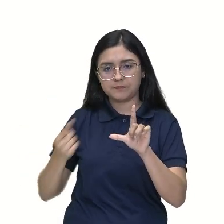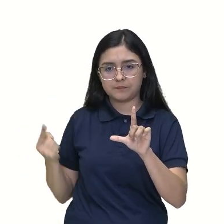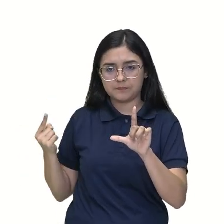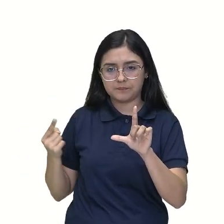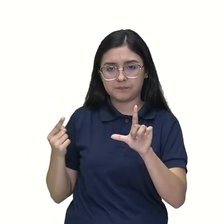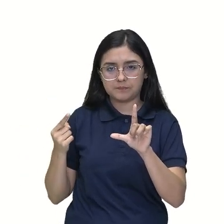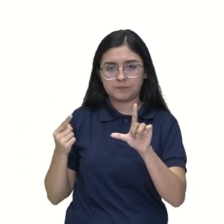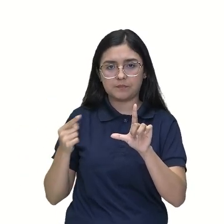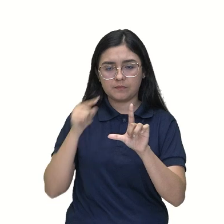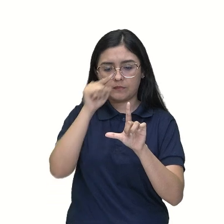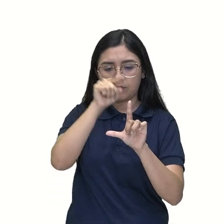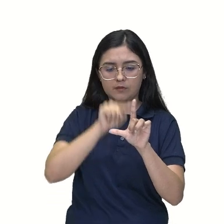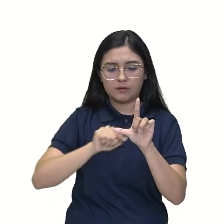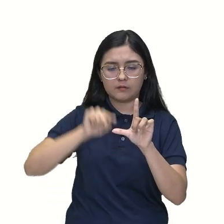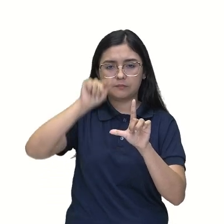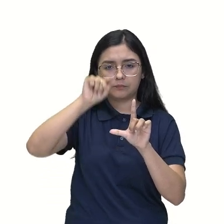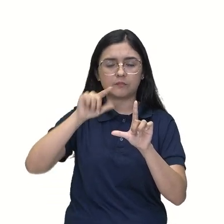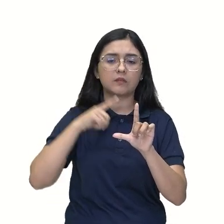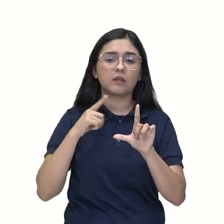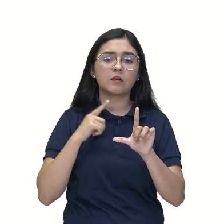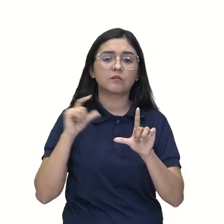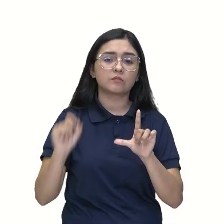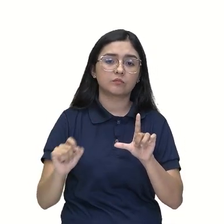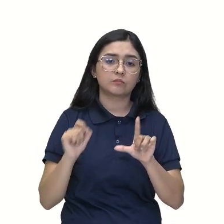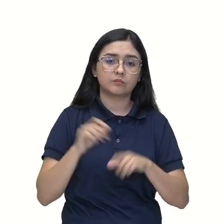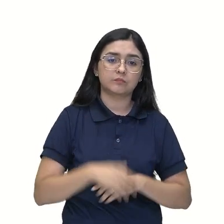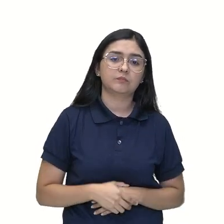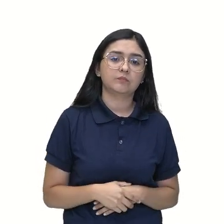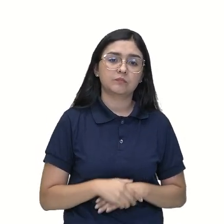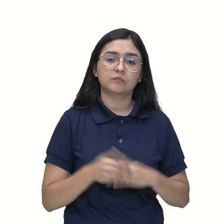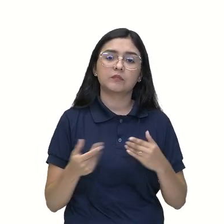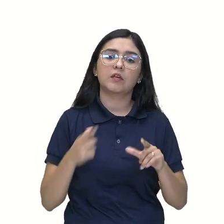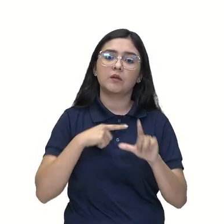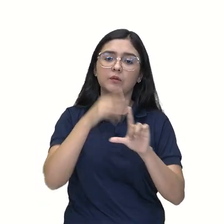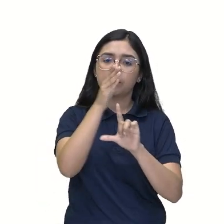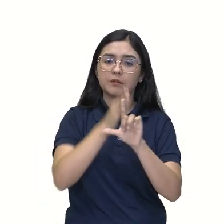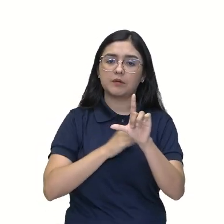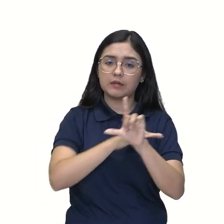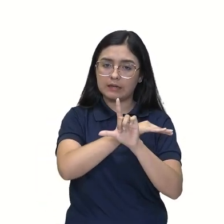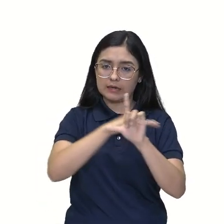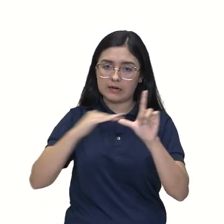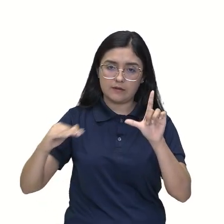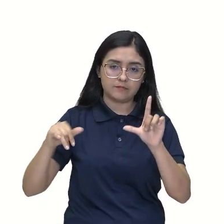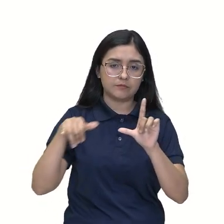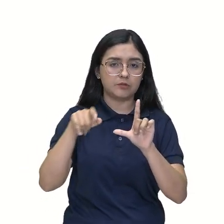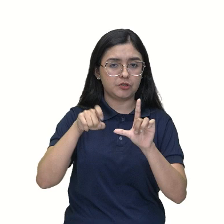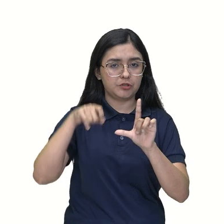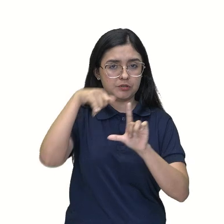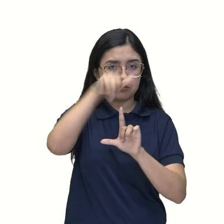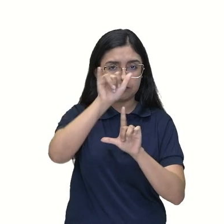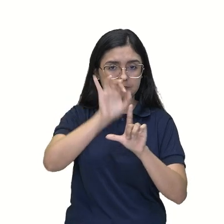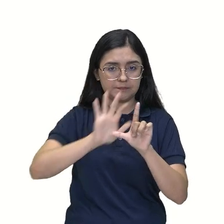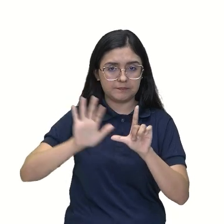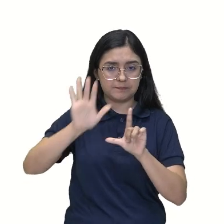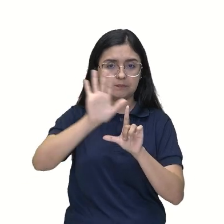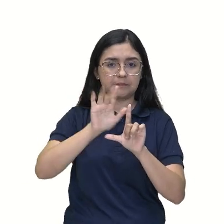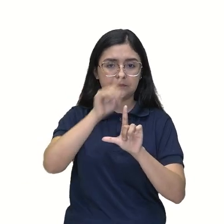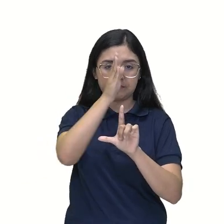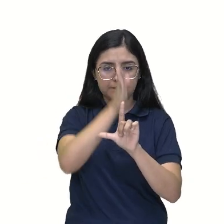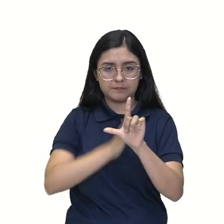Tá aí. Então nós temos o gráfico cartesiano, tá? Que são